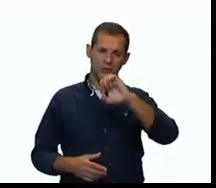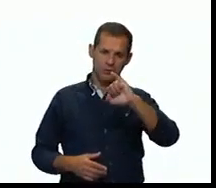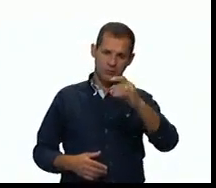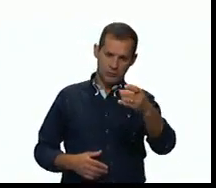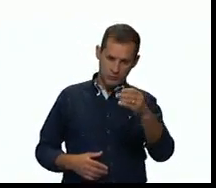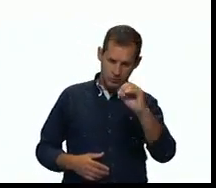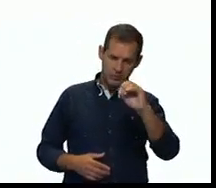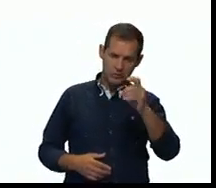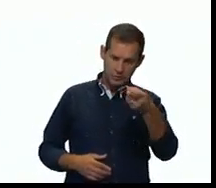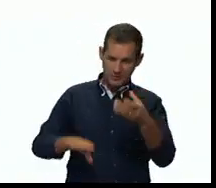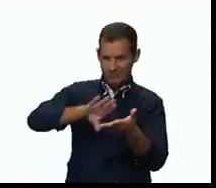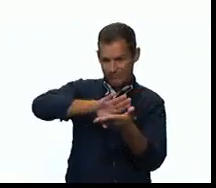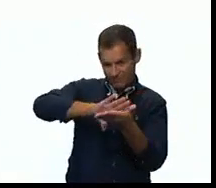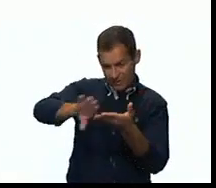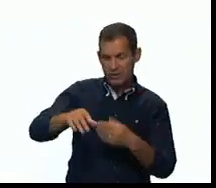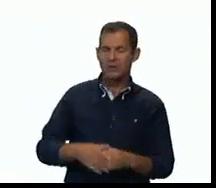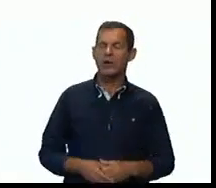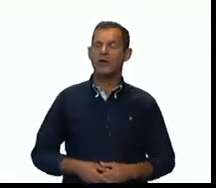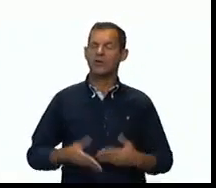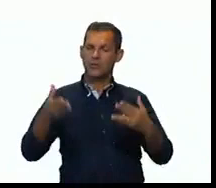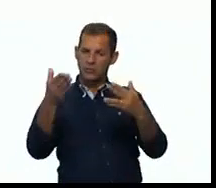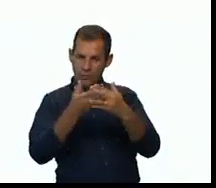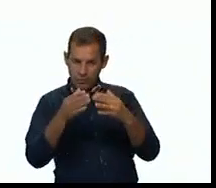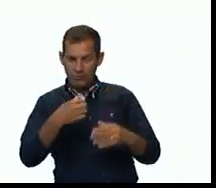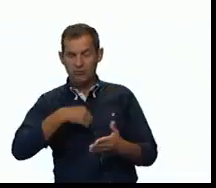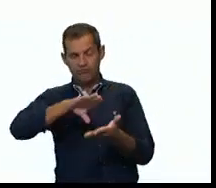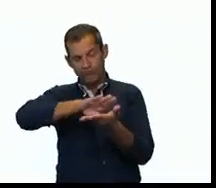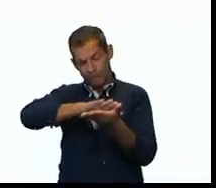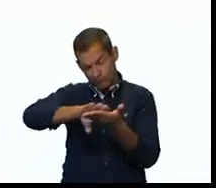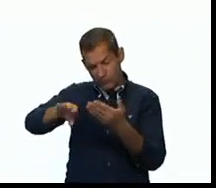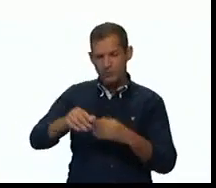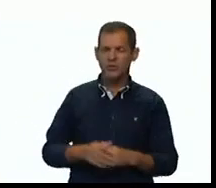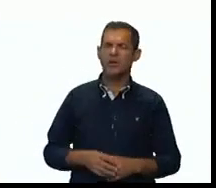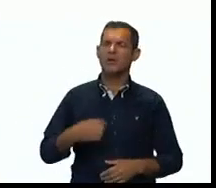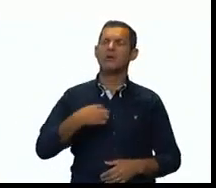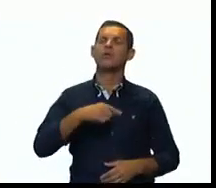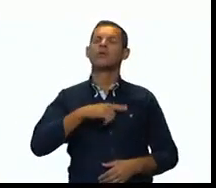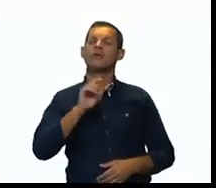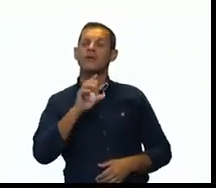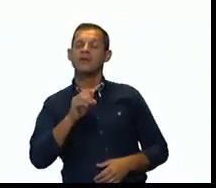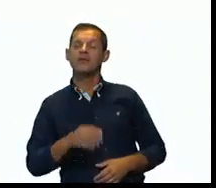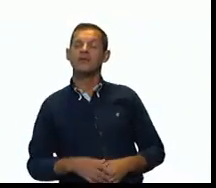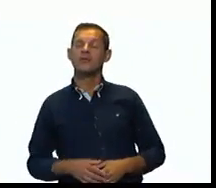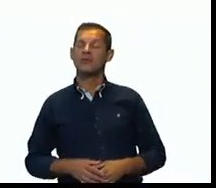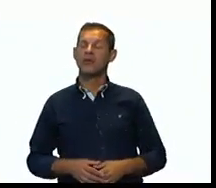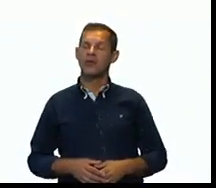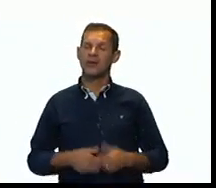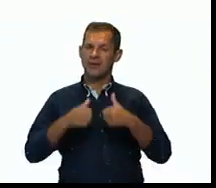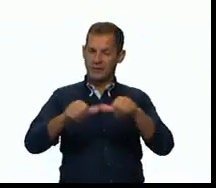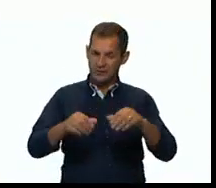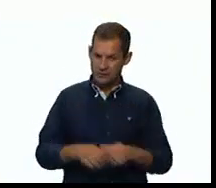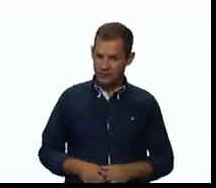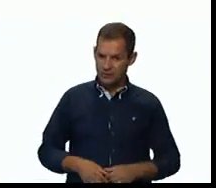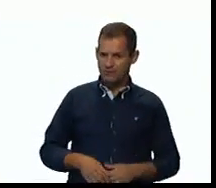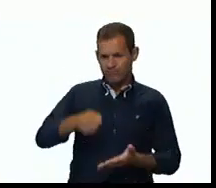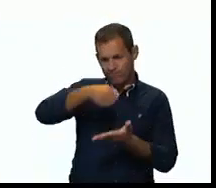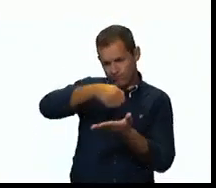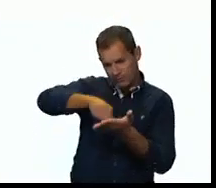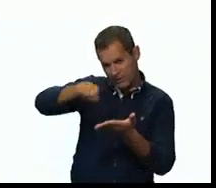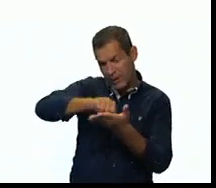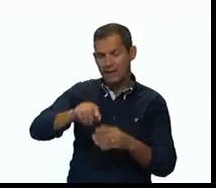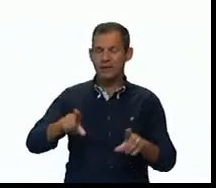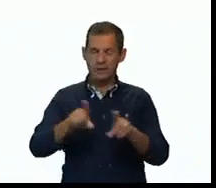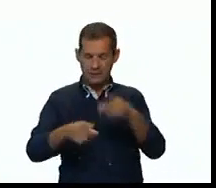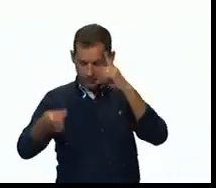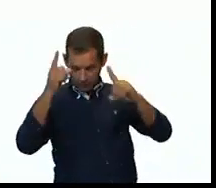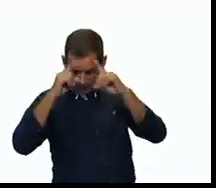e tirando esse pedacinho aqui. Quando eu tiro esse pedaço, eu tenho apenas esse pedaço que está riscado. É assim